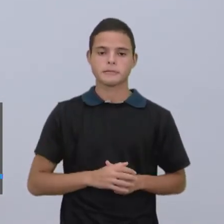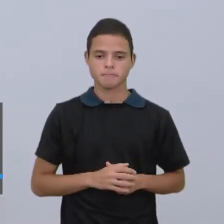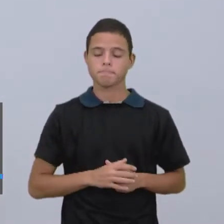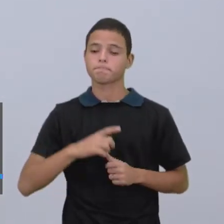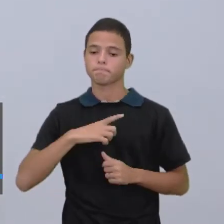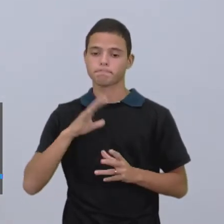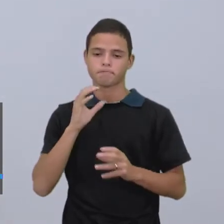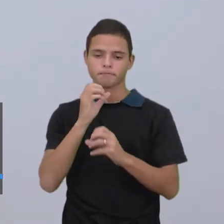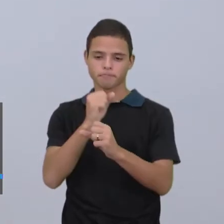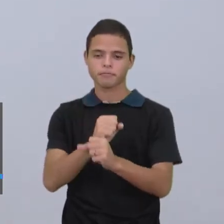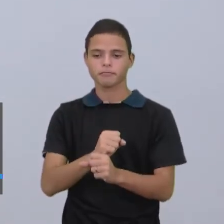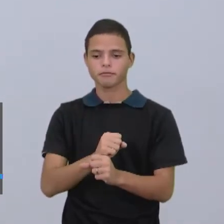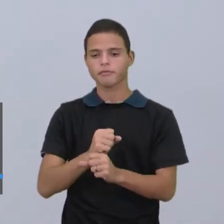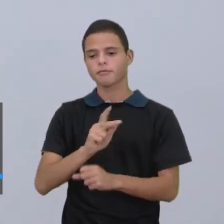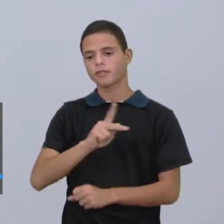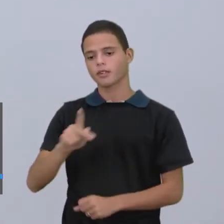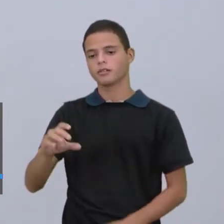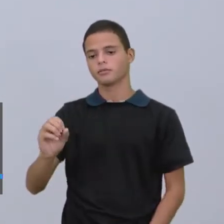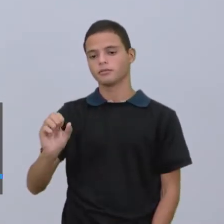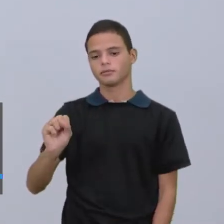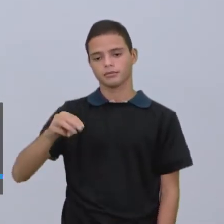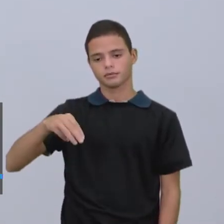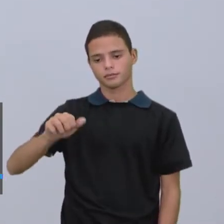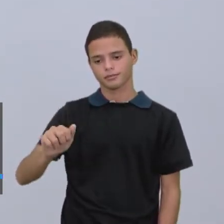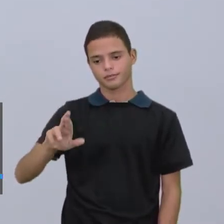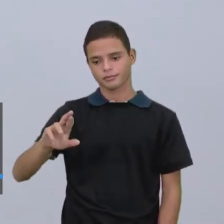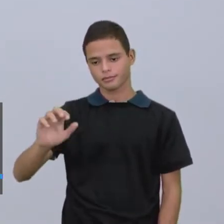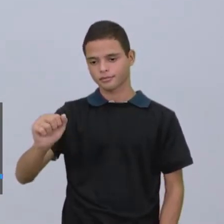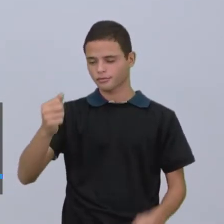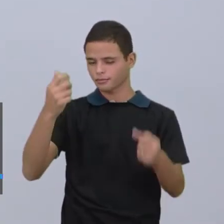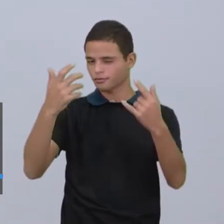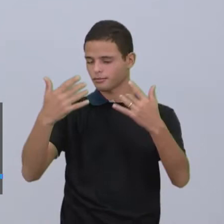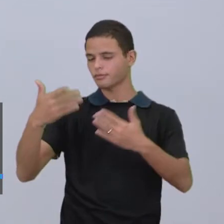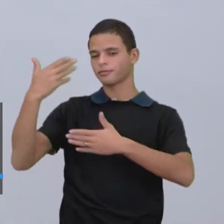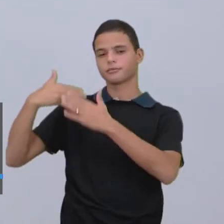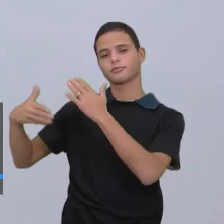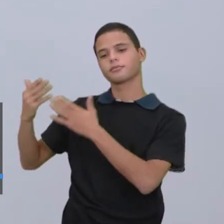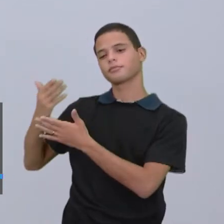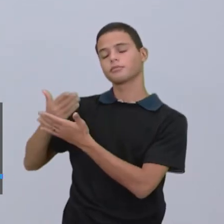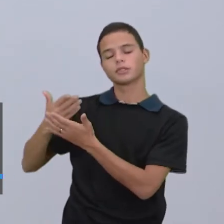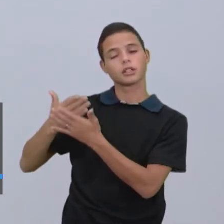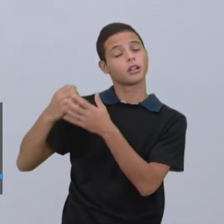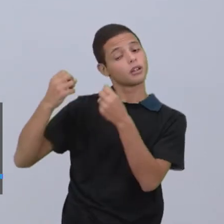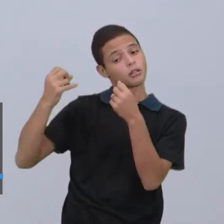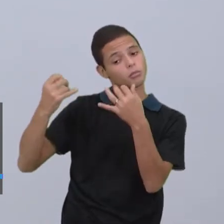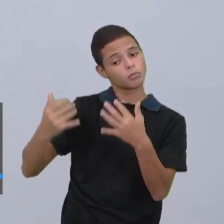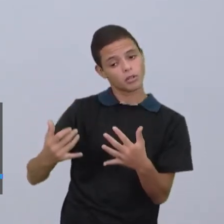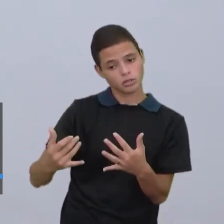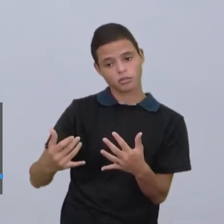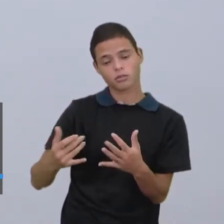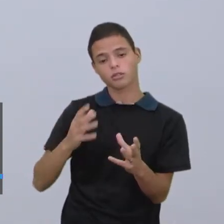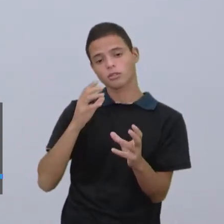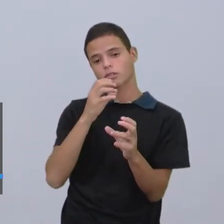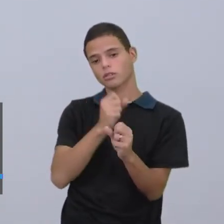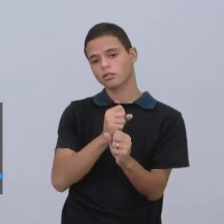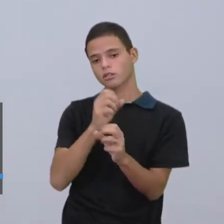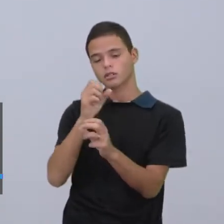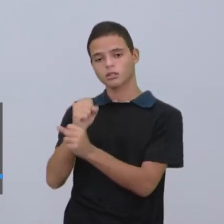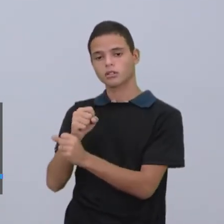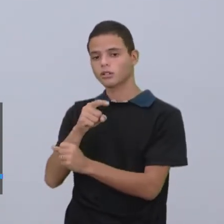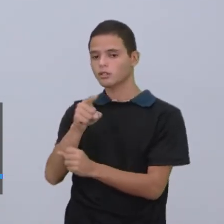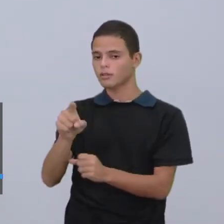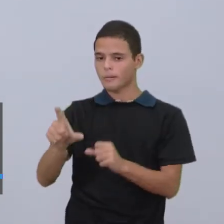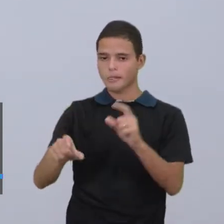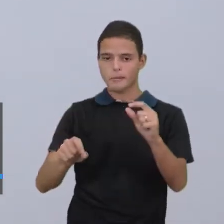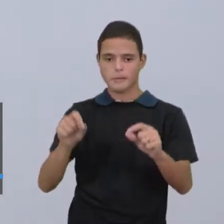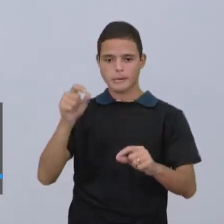cálculo, o professor Osmar até falou, que existe um cálculo para determinar quantas pessoas vão ter na sua amostra. Mas aí você vai fazer escolhendo aleatório até